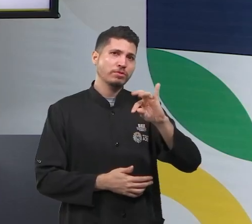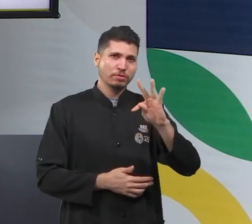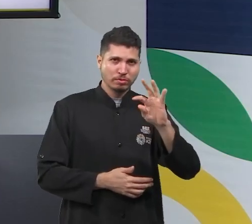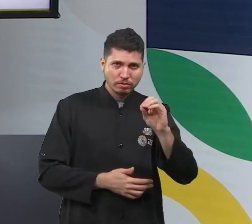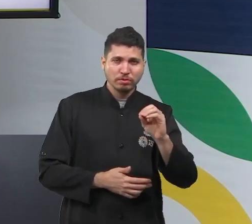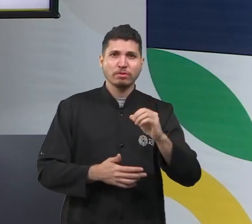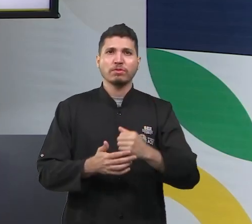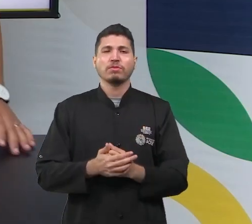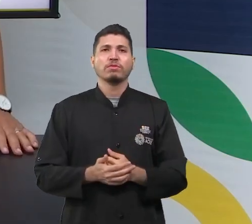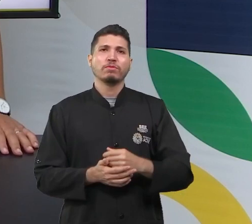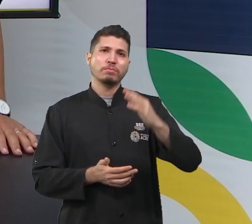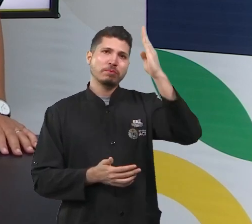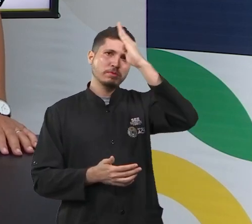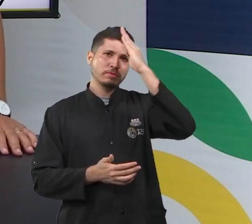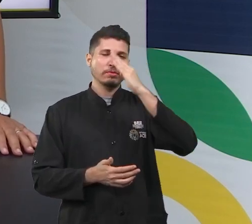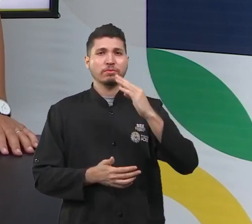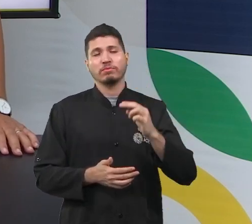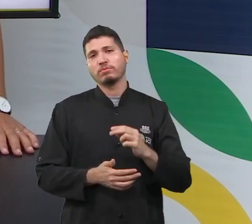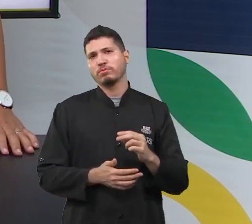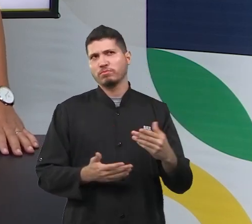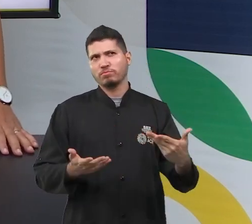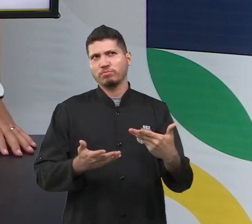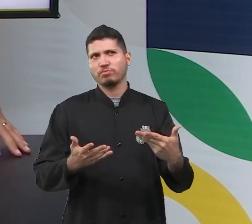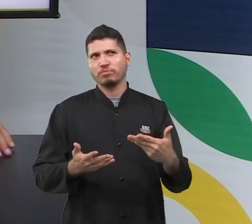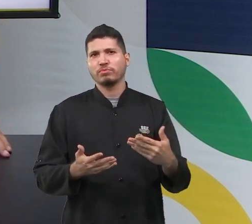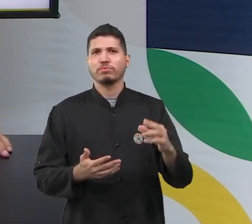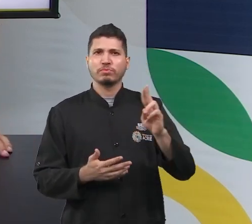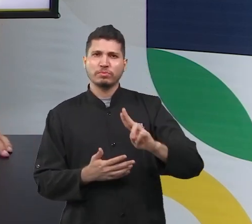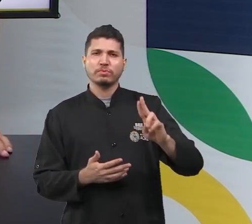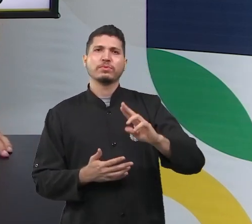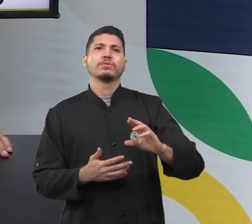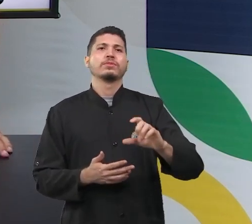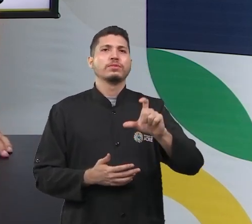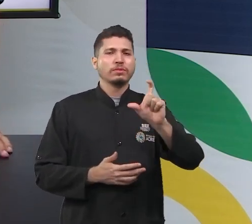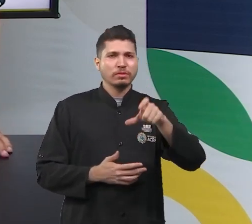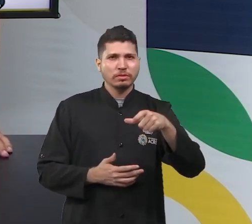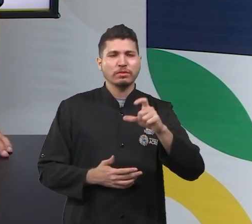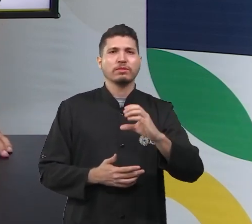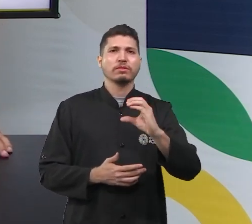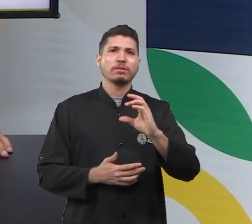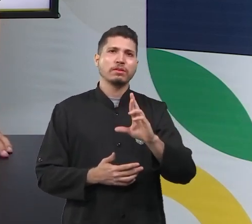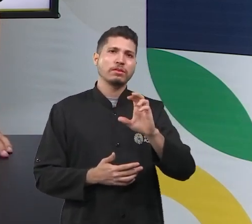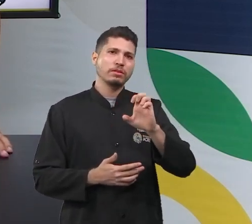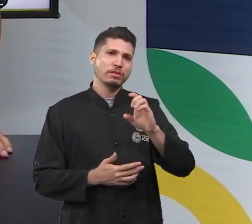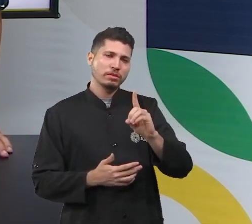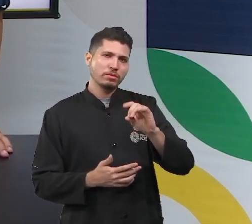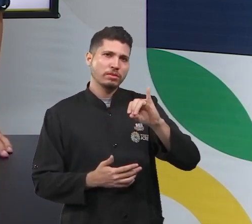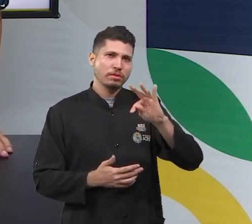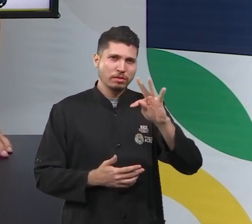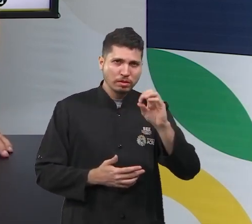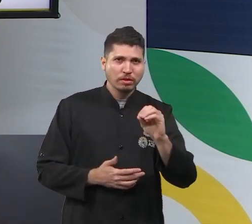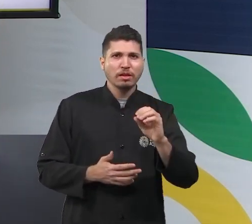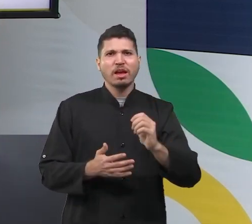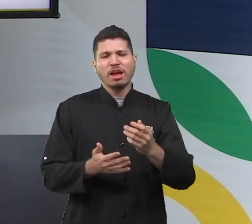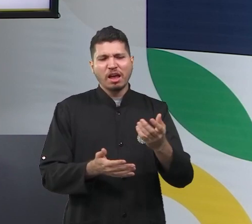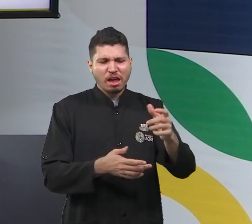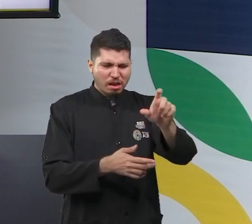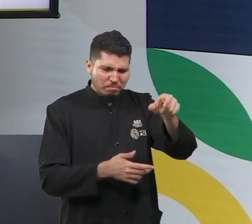maior do brasileiro é o cartão de crédito, porque ele vai passando, passa aqui,